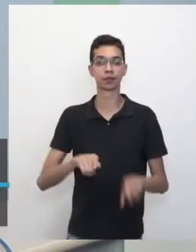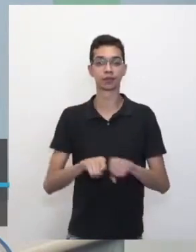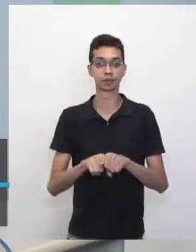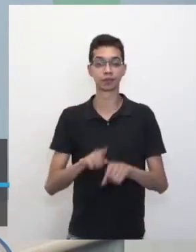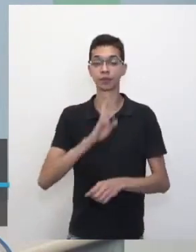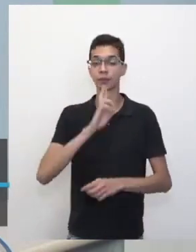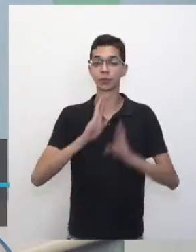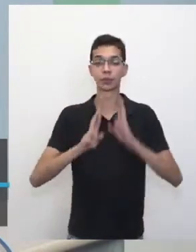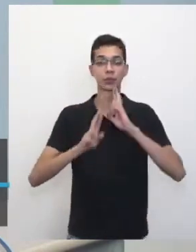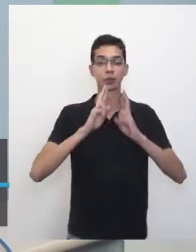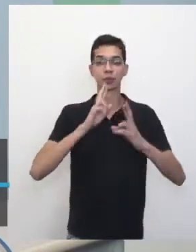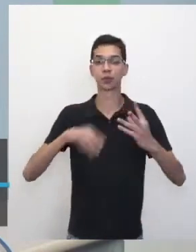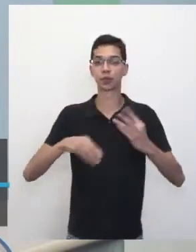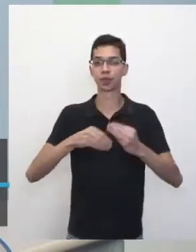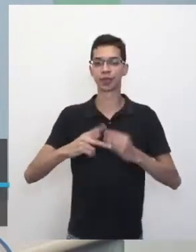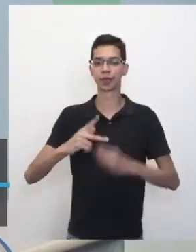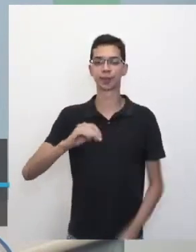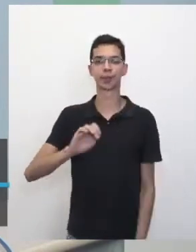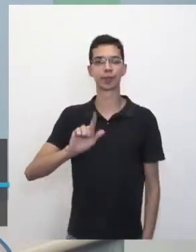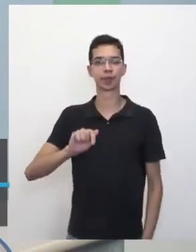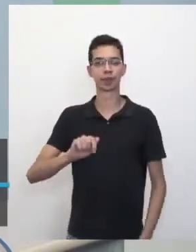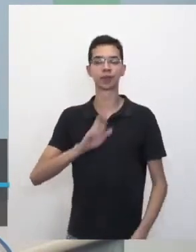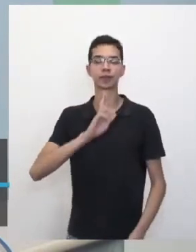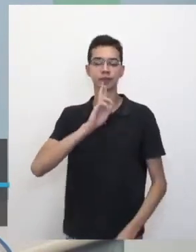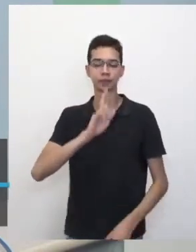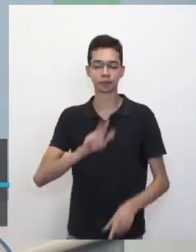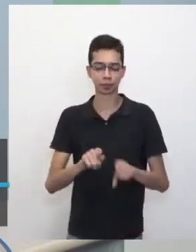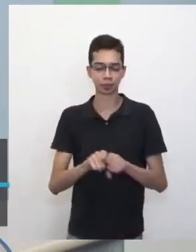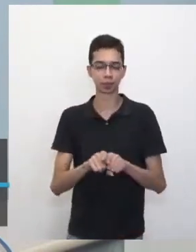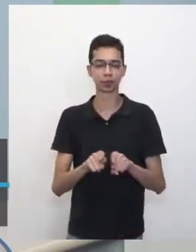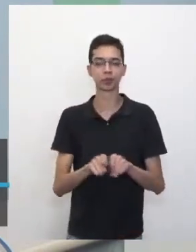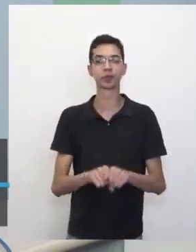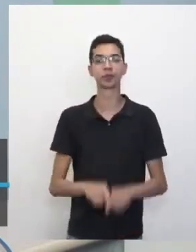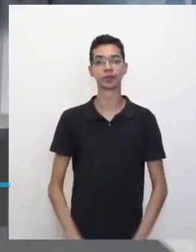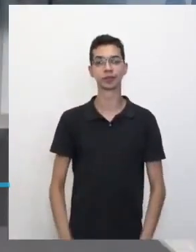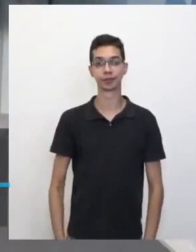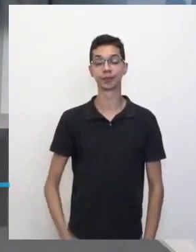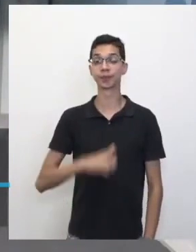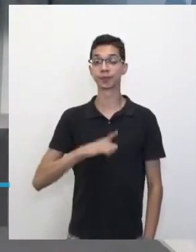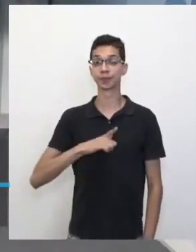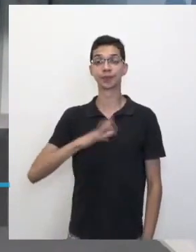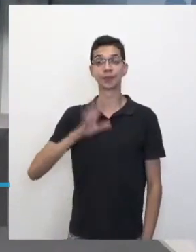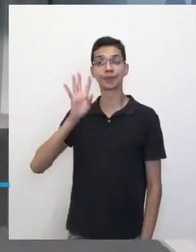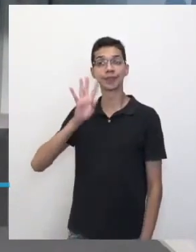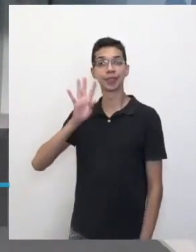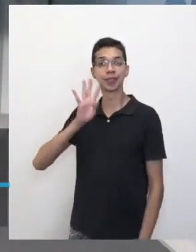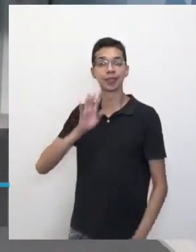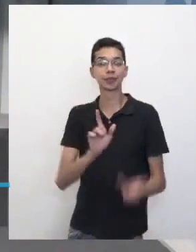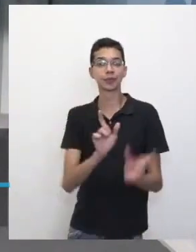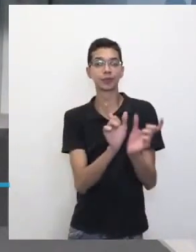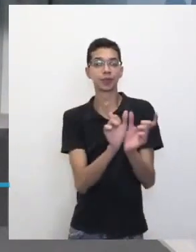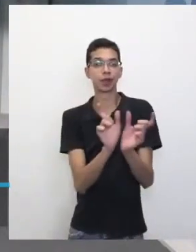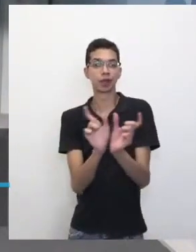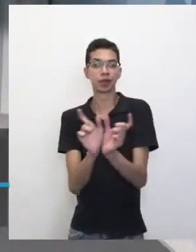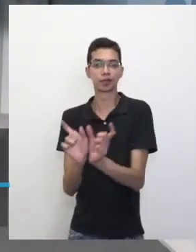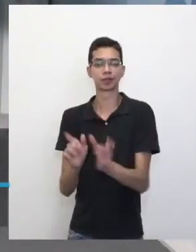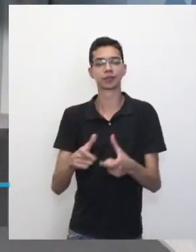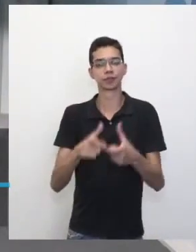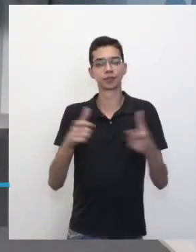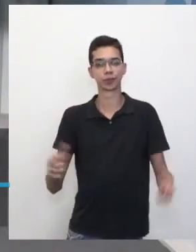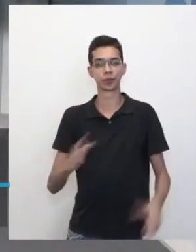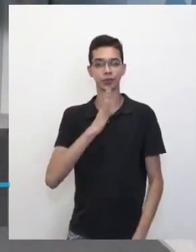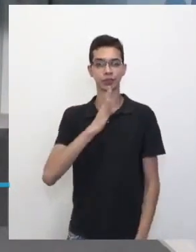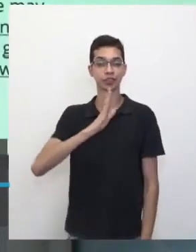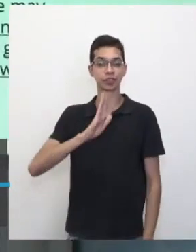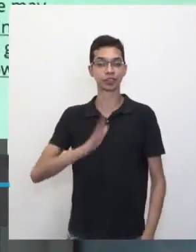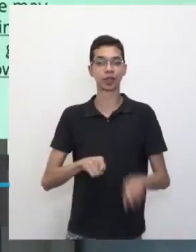old, a Pamela companions, chance, good. Legal, temos aí várias palavras que o pessoal já conhece por algum